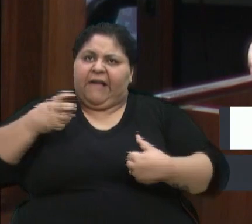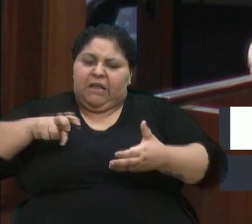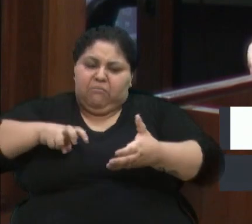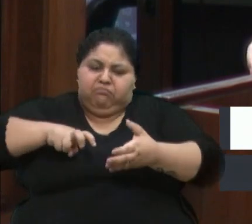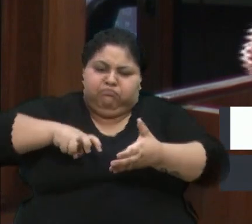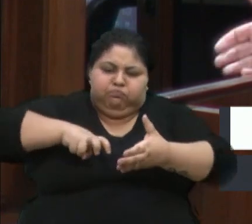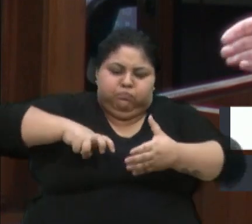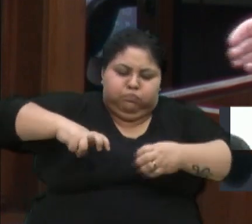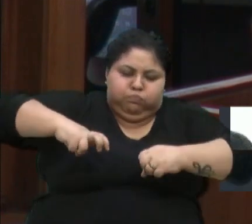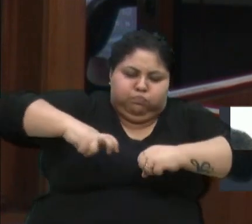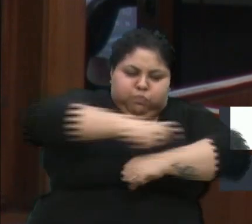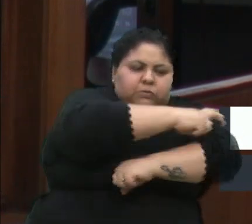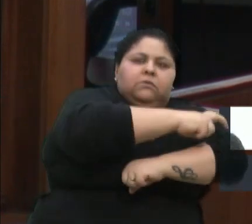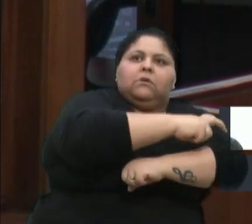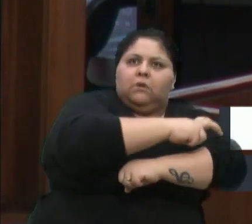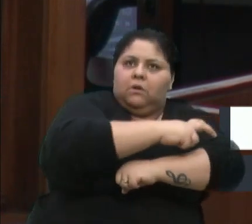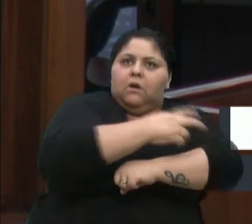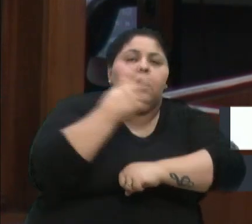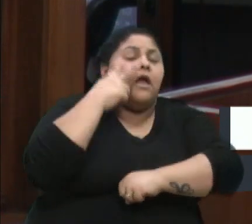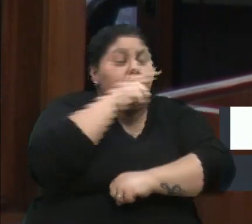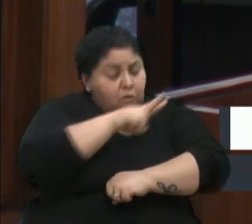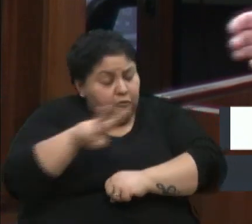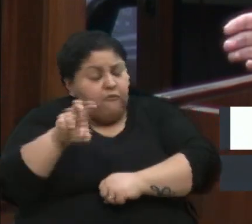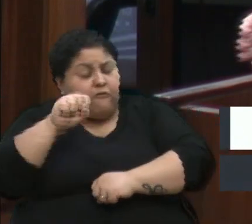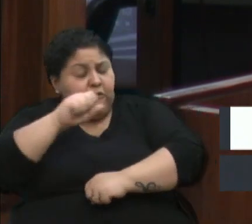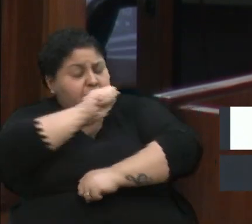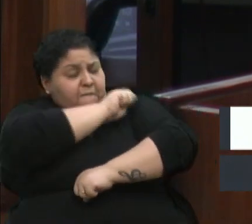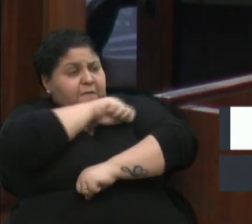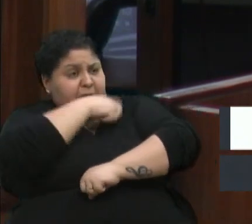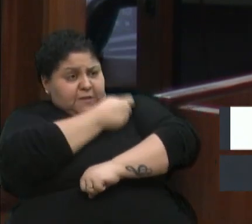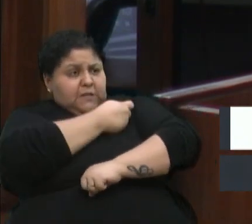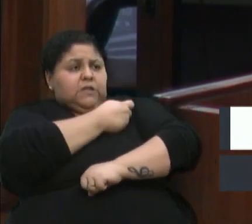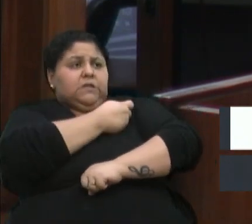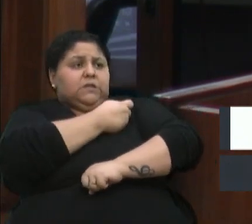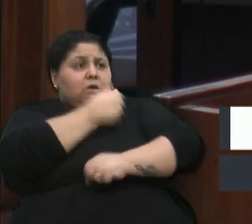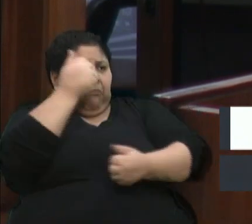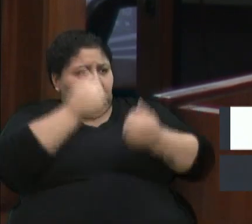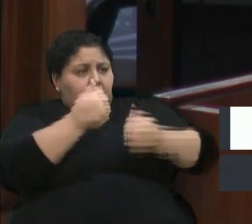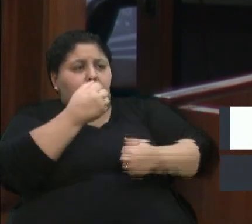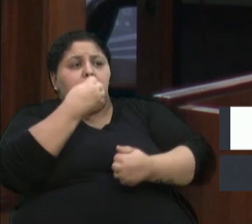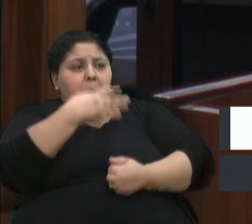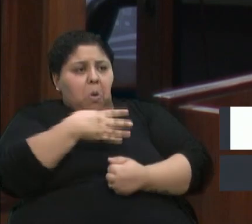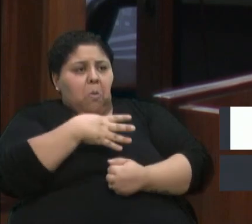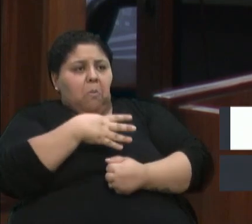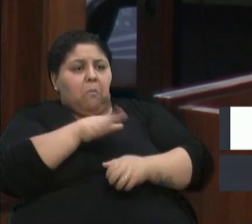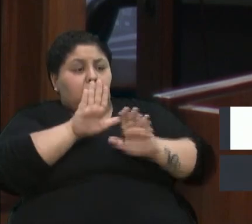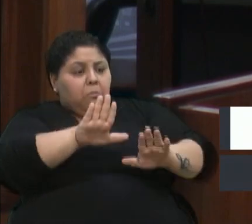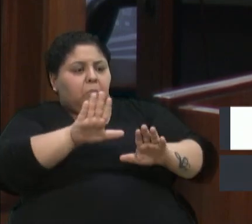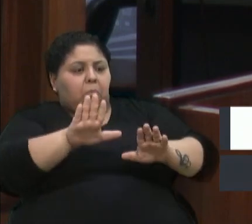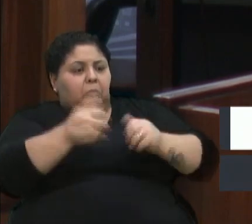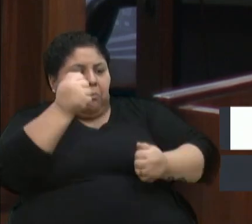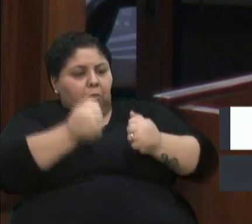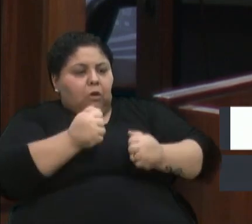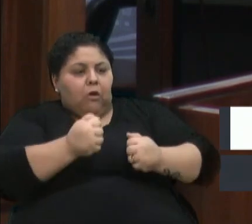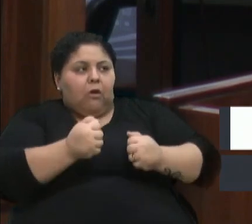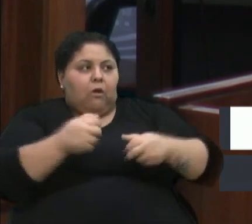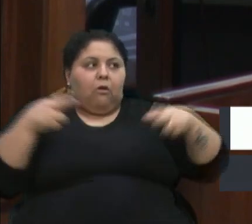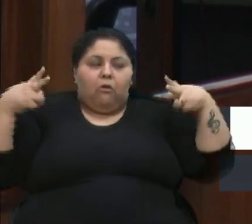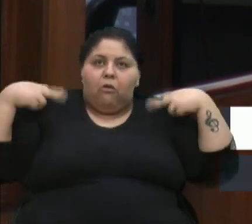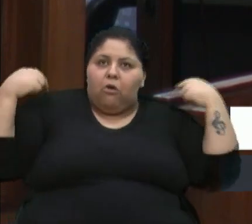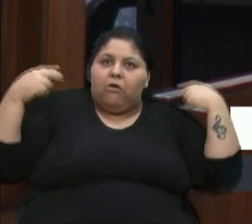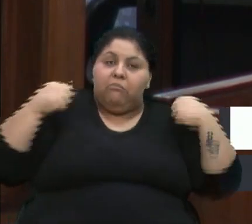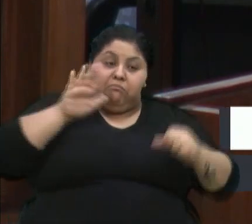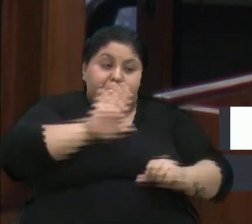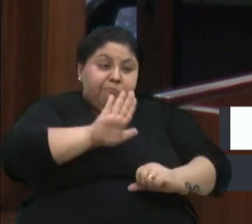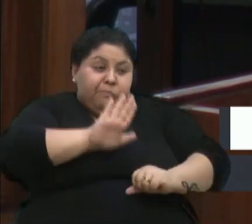Eu presenciei uma situação dessas e a fiscalização de trânsito foi muito bem, né, porque segurou o trânsito. Motoristas